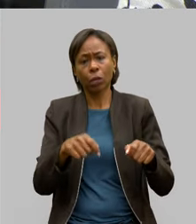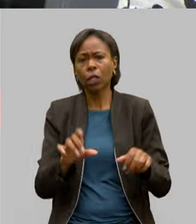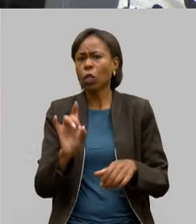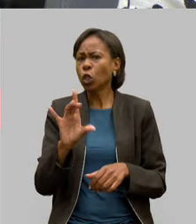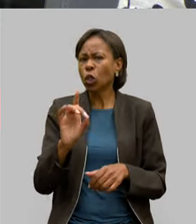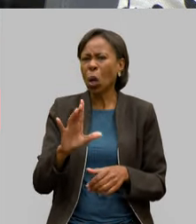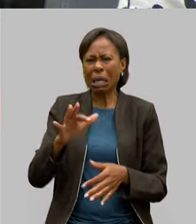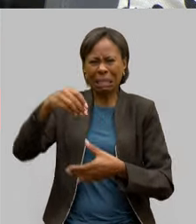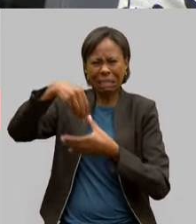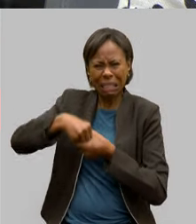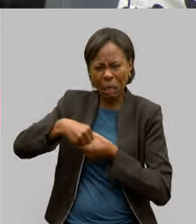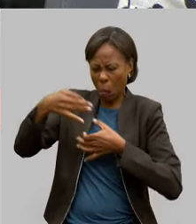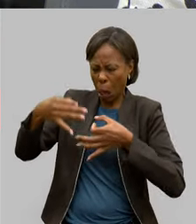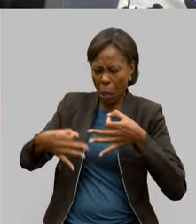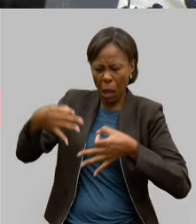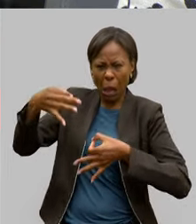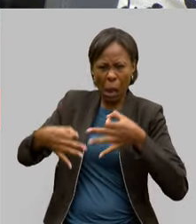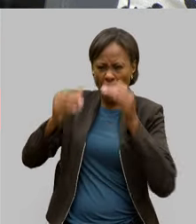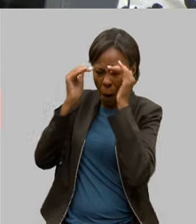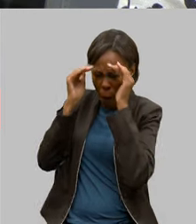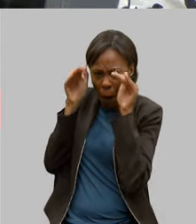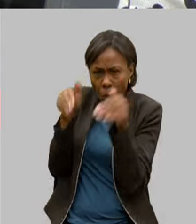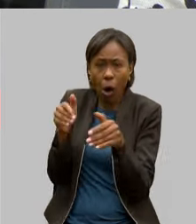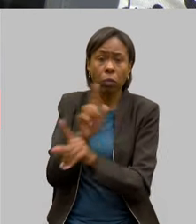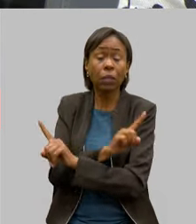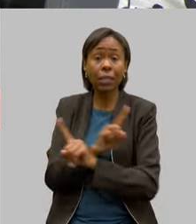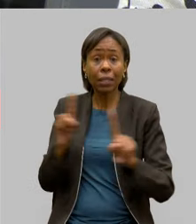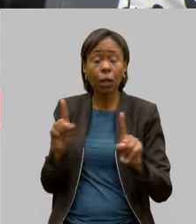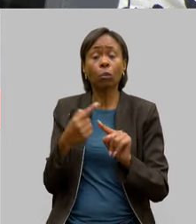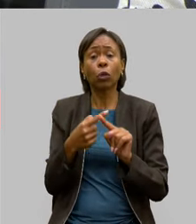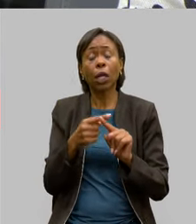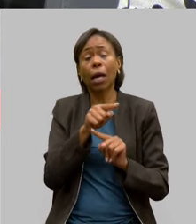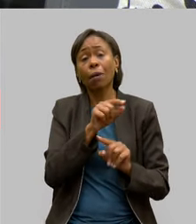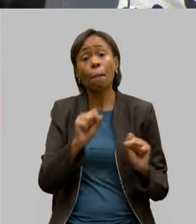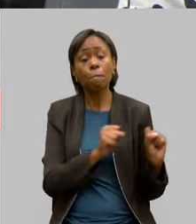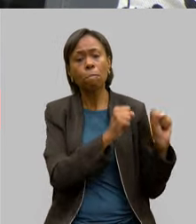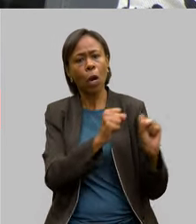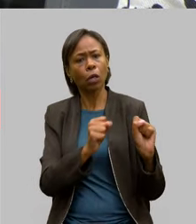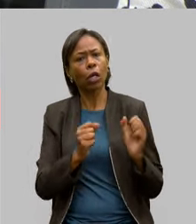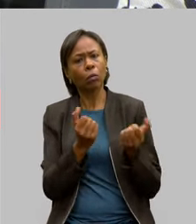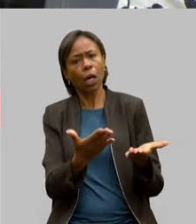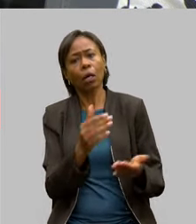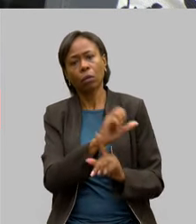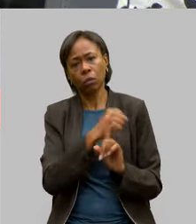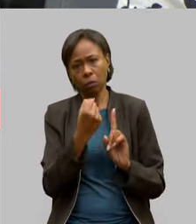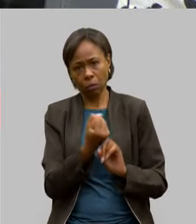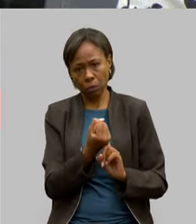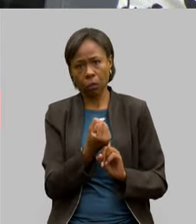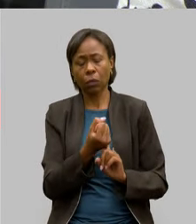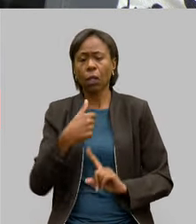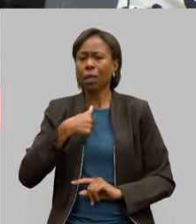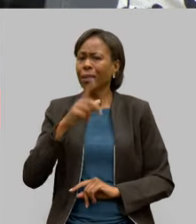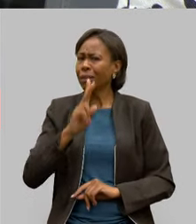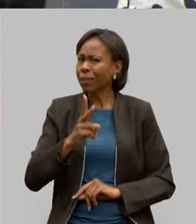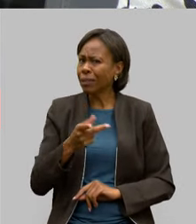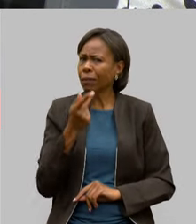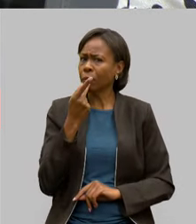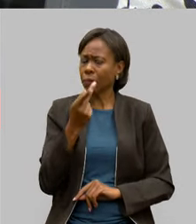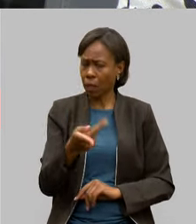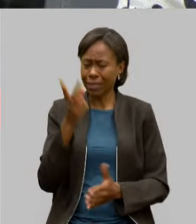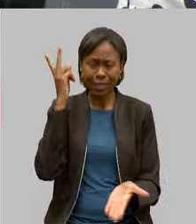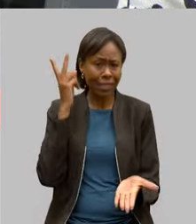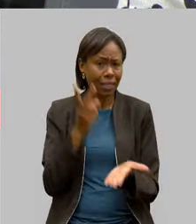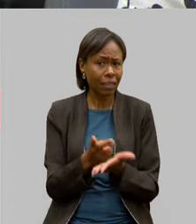tribunais porque isso dá poder isso legitima a atuação da sociedade eu sempre digo e Eu repito falo sempre isso